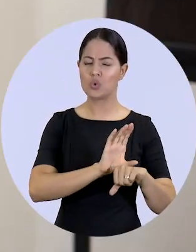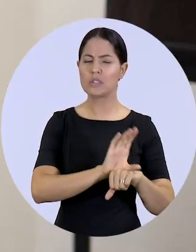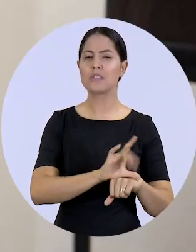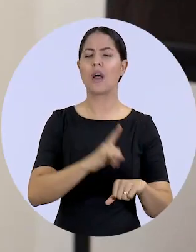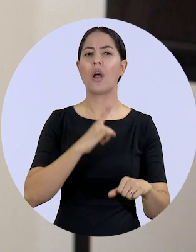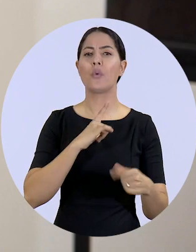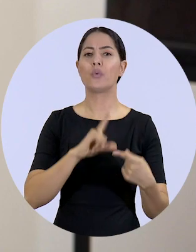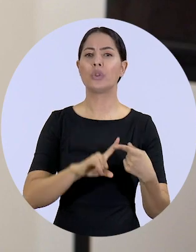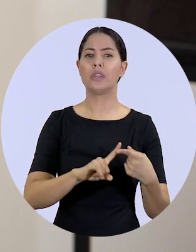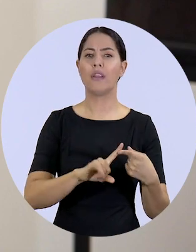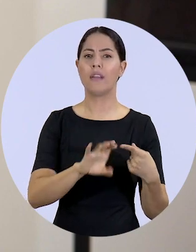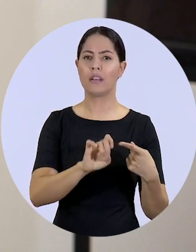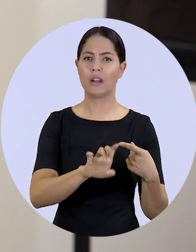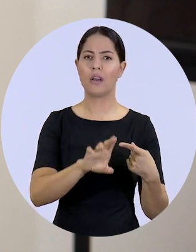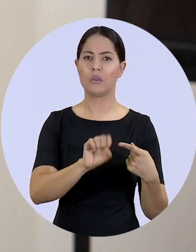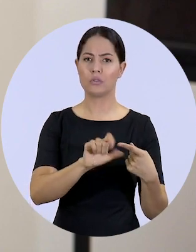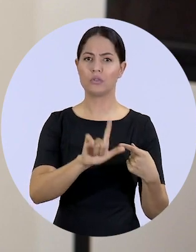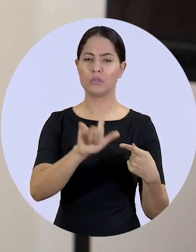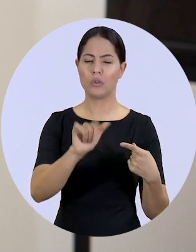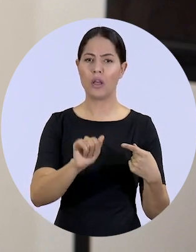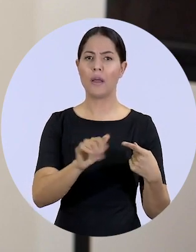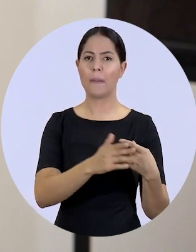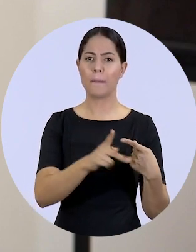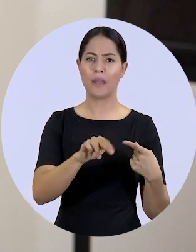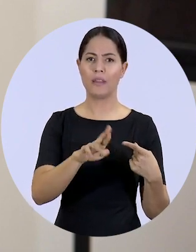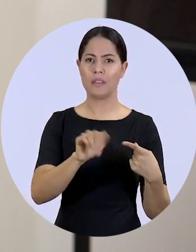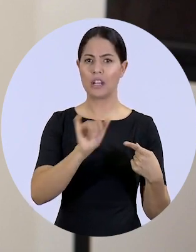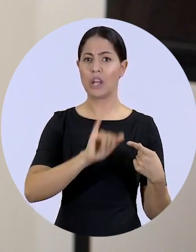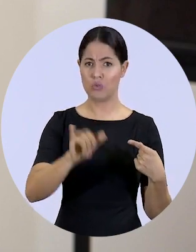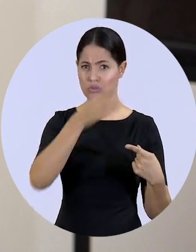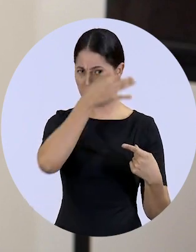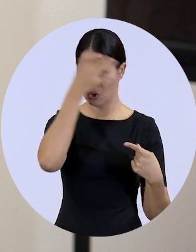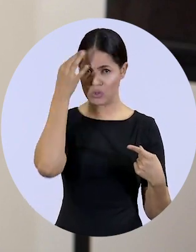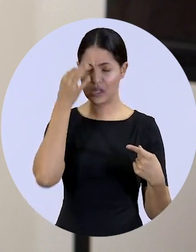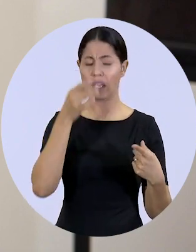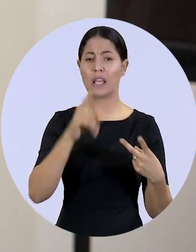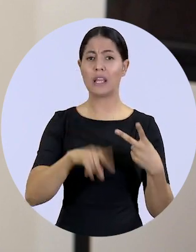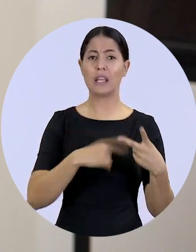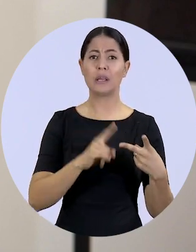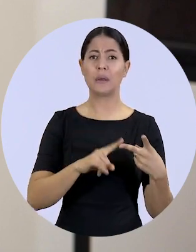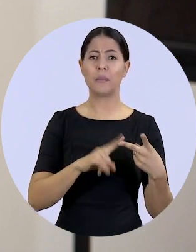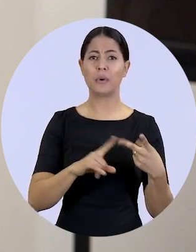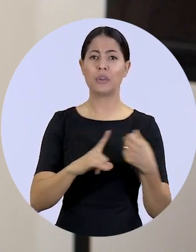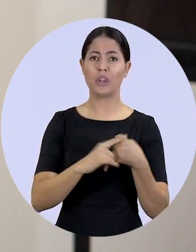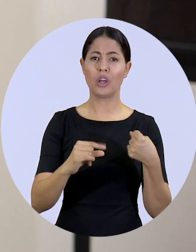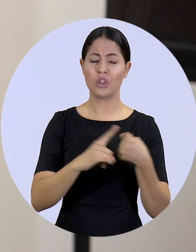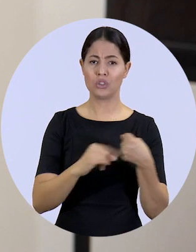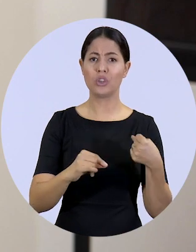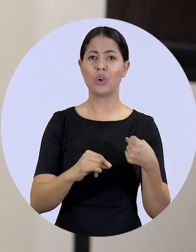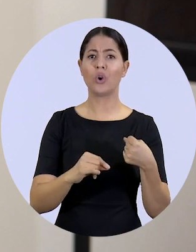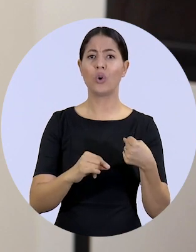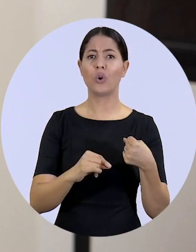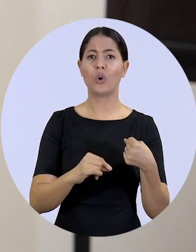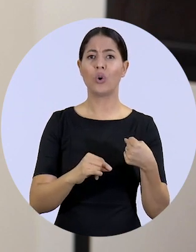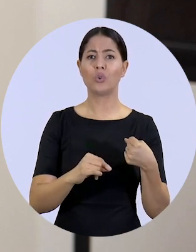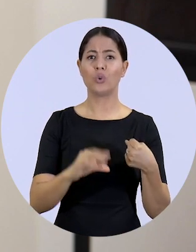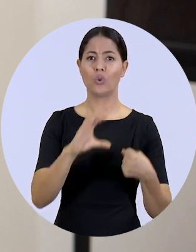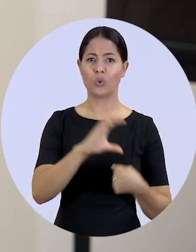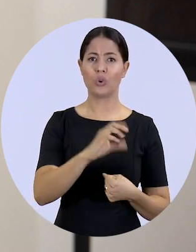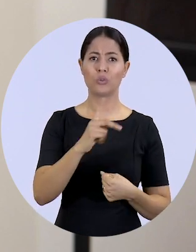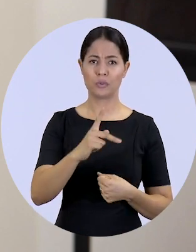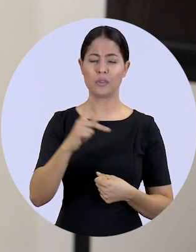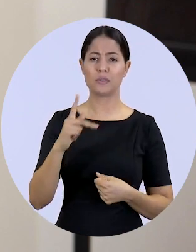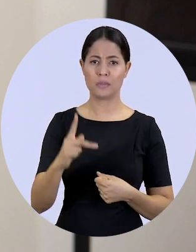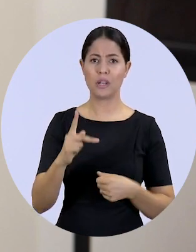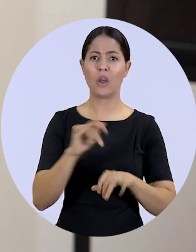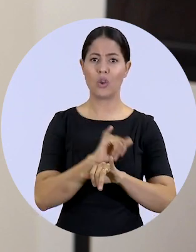Constituição que tem uma cláusula pétrea que fala da presunção de inocência, e nós temos a interpretação do artigo do Código de Processo Penal que